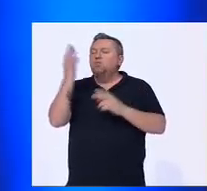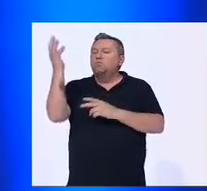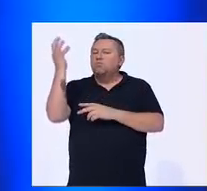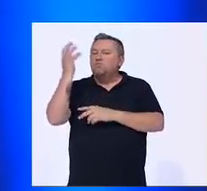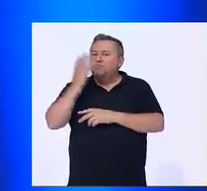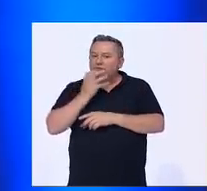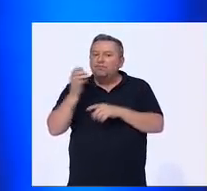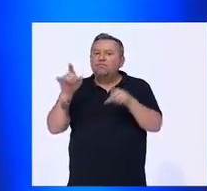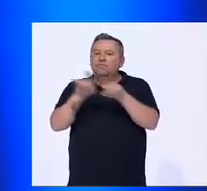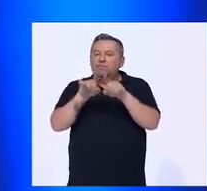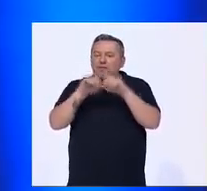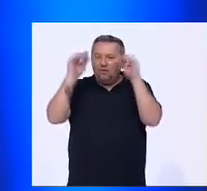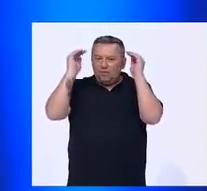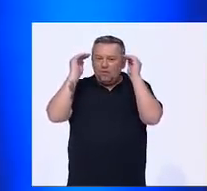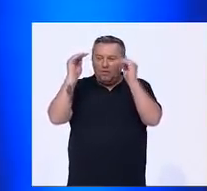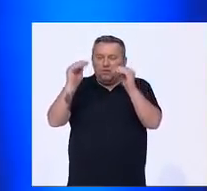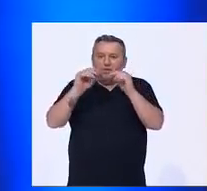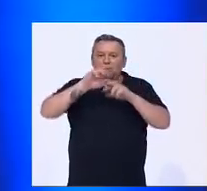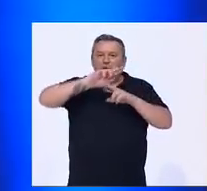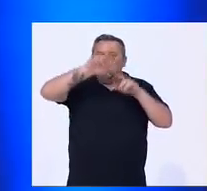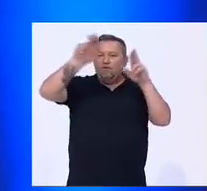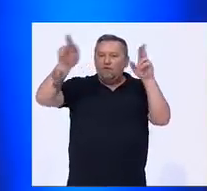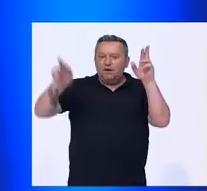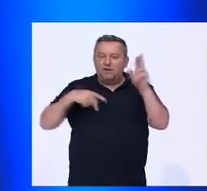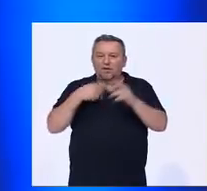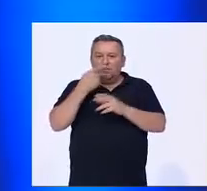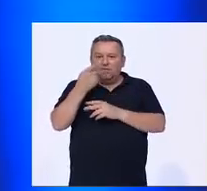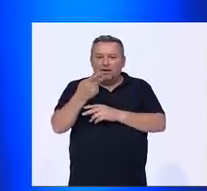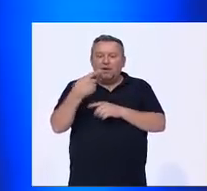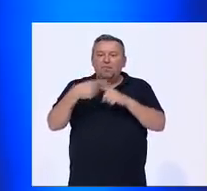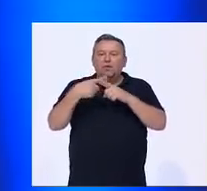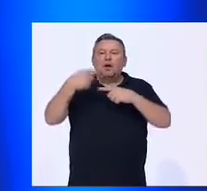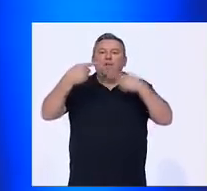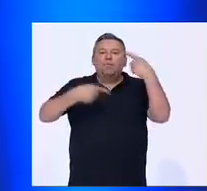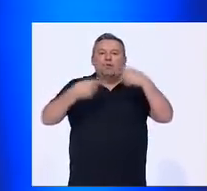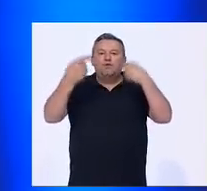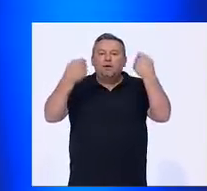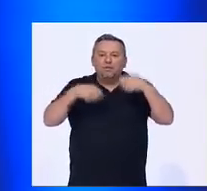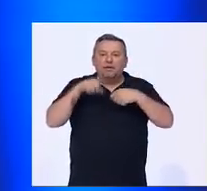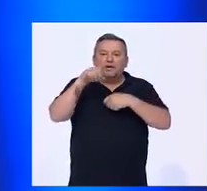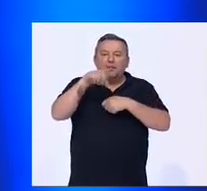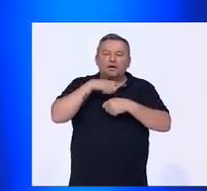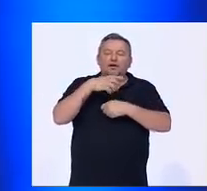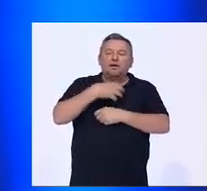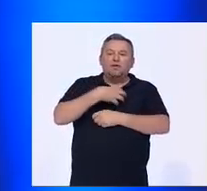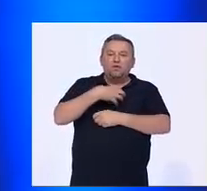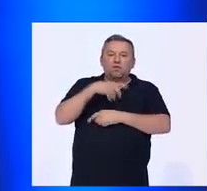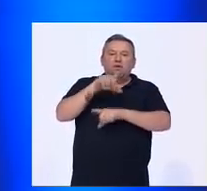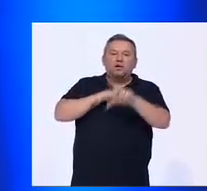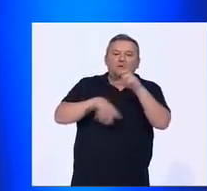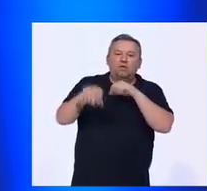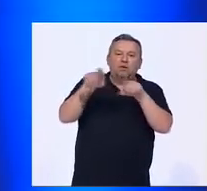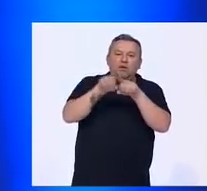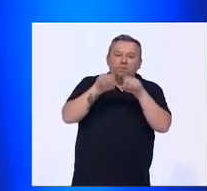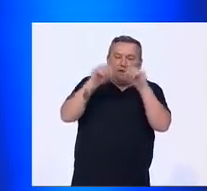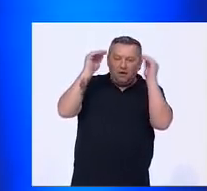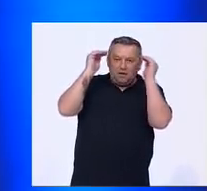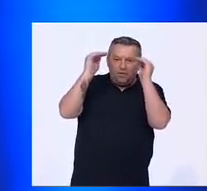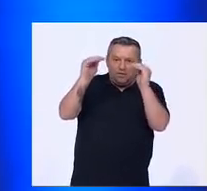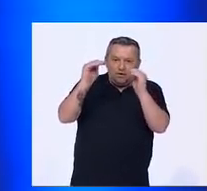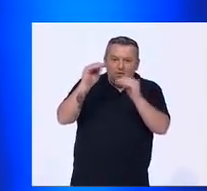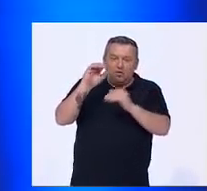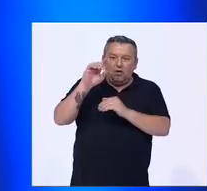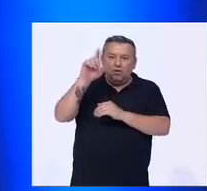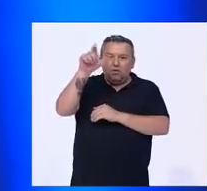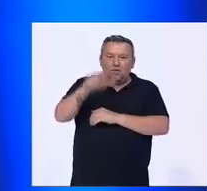seriedade e com muito respeito às diferenças, como disse. A política precisa dessas atitudes, né, de respeito. Sou uma